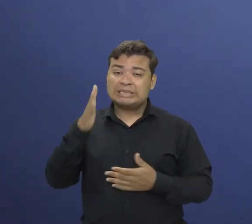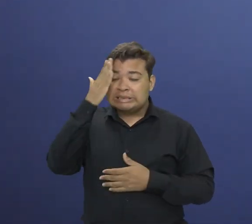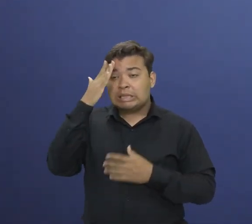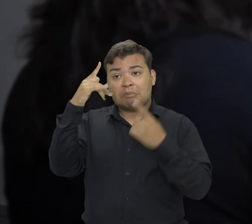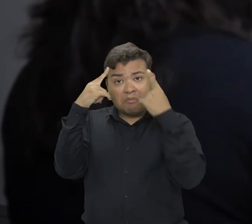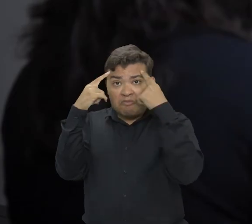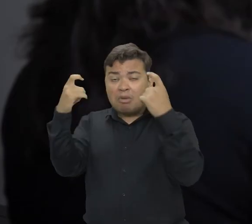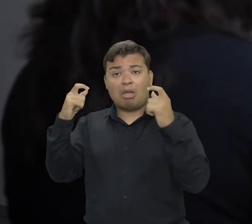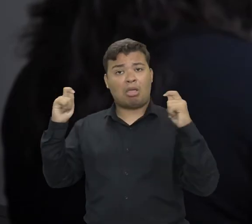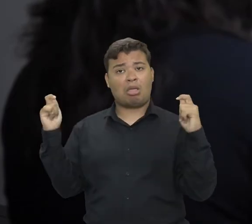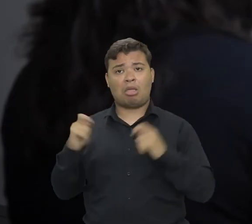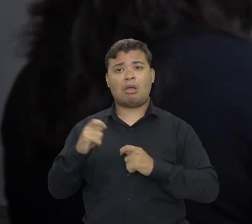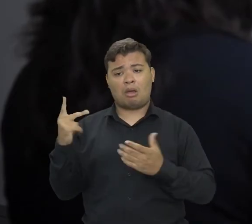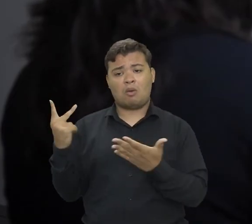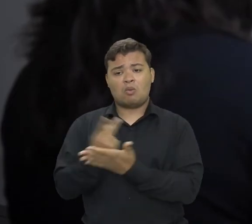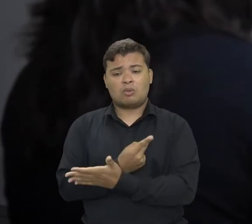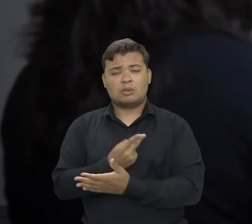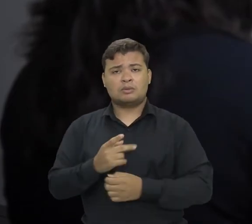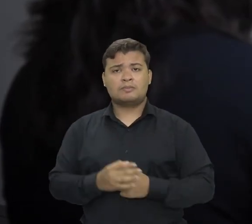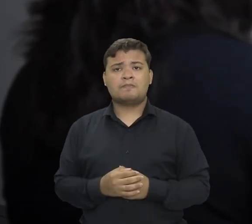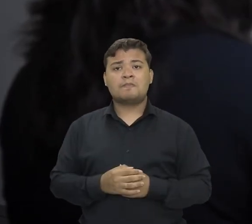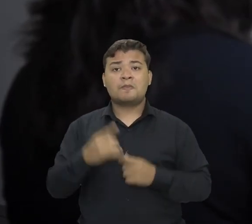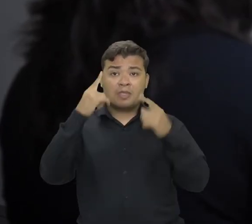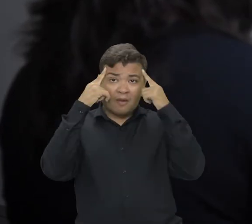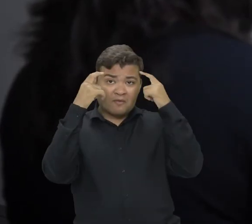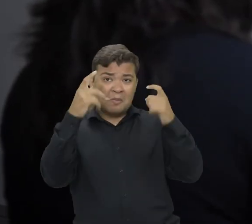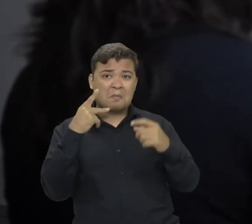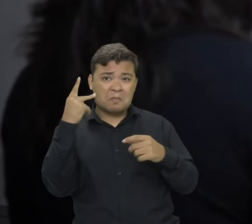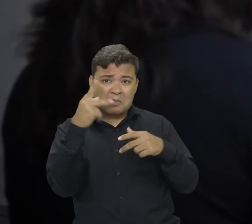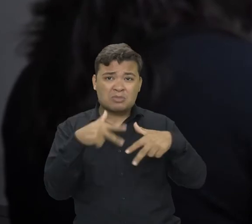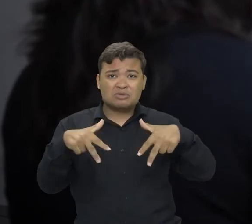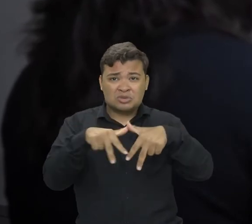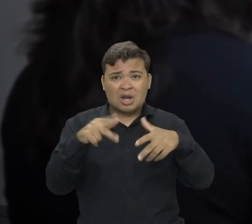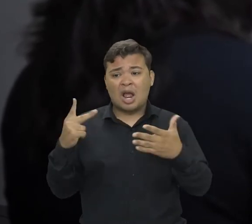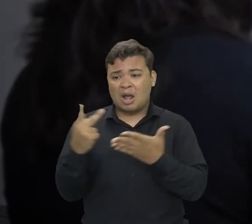violência que sofre. Sim, a violência política de gênero ela é um mecanismo